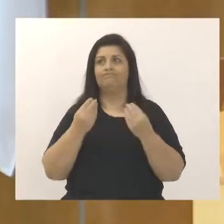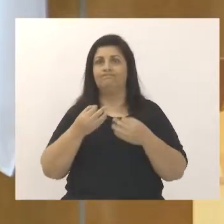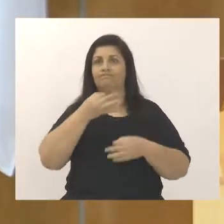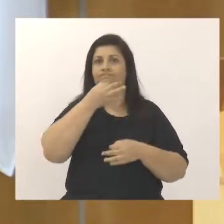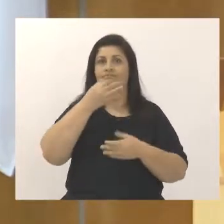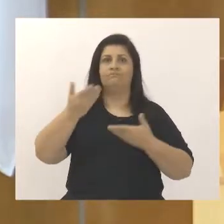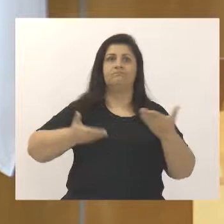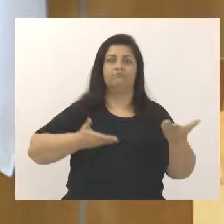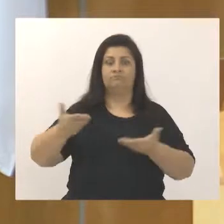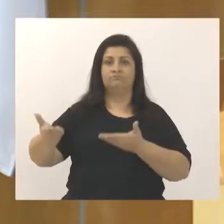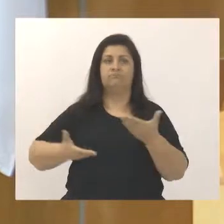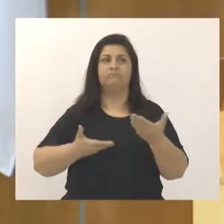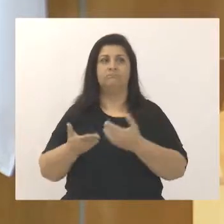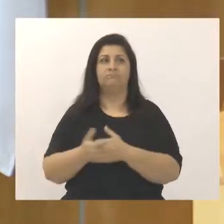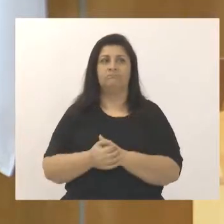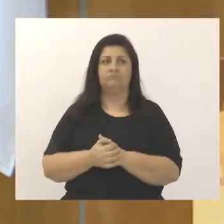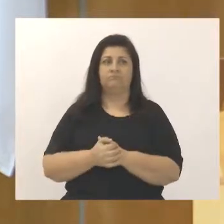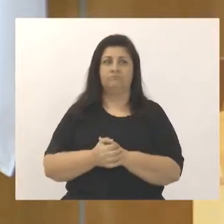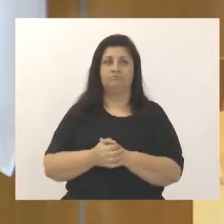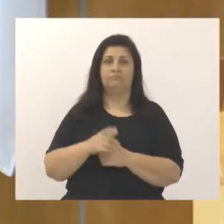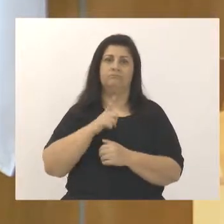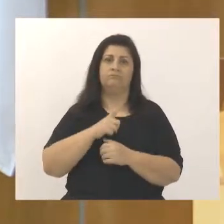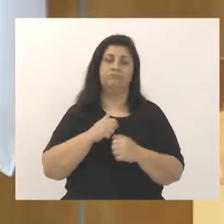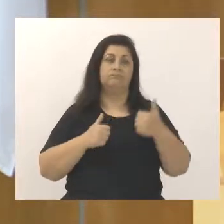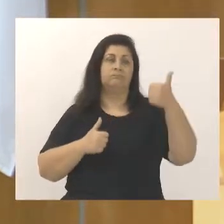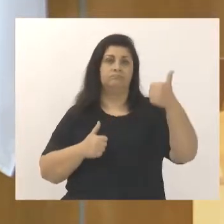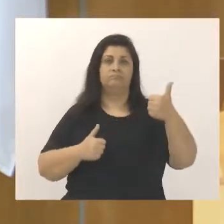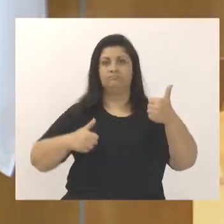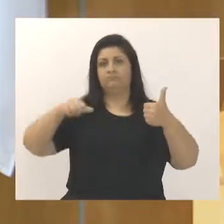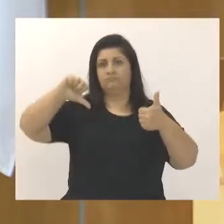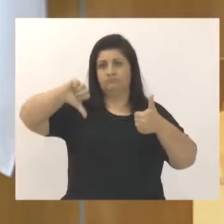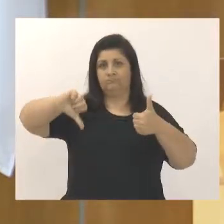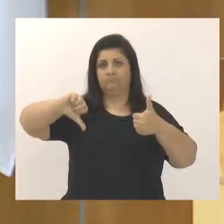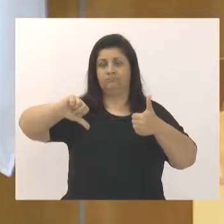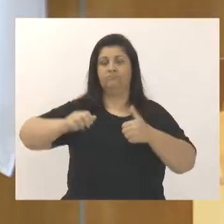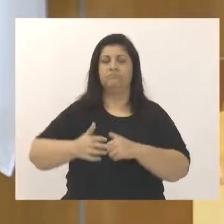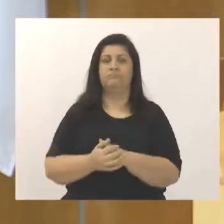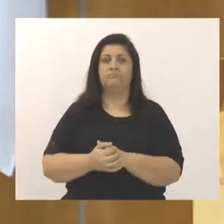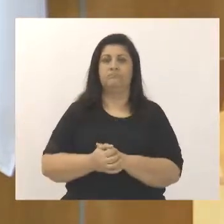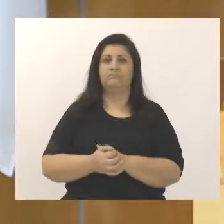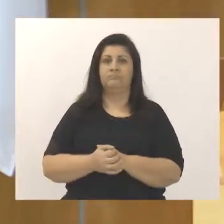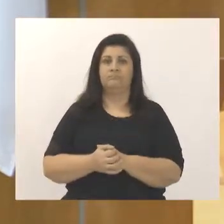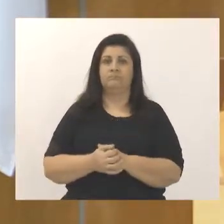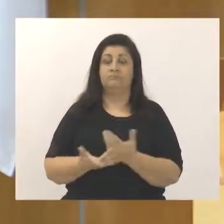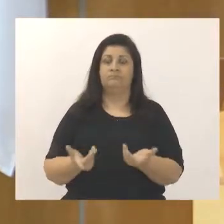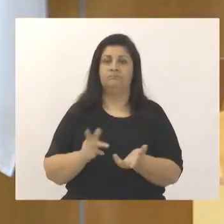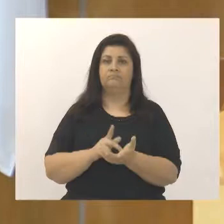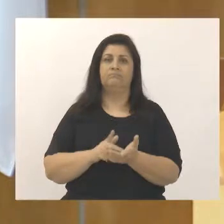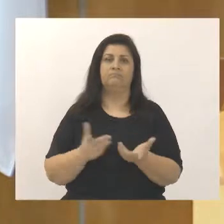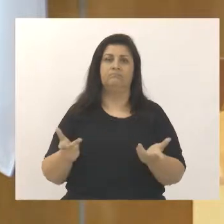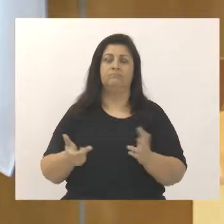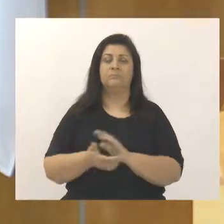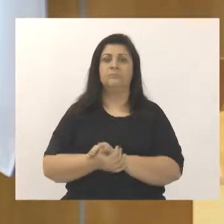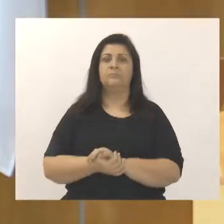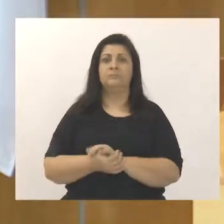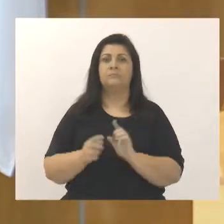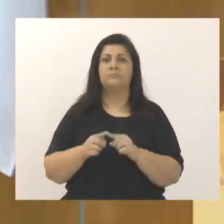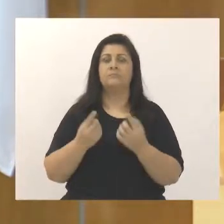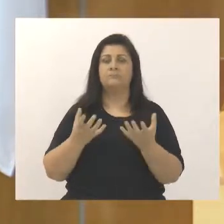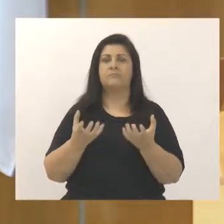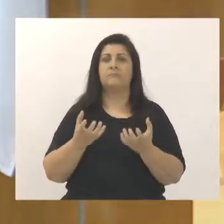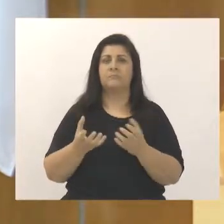Lucimar, que tem, né, seus pós e seus contras, né, é uma realidade. Mas o que eu